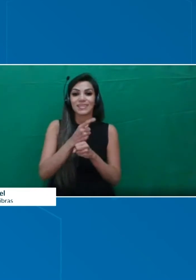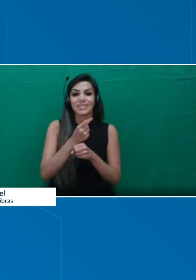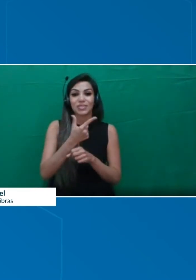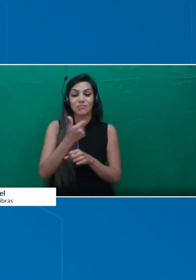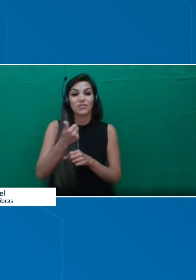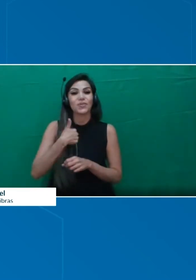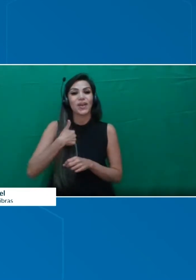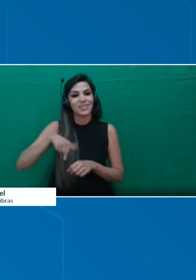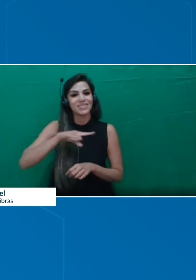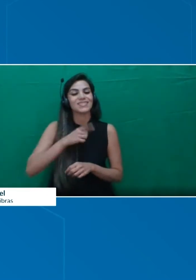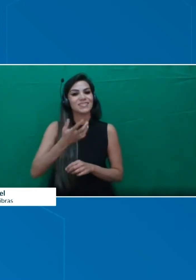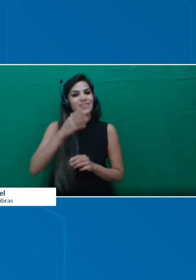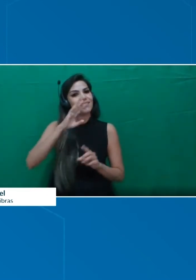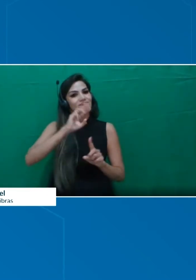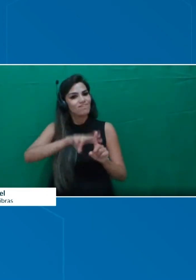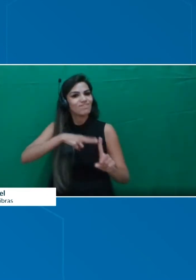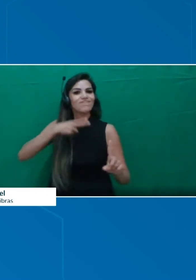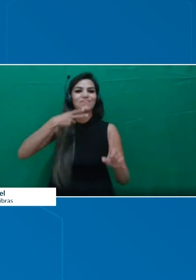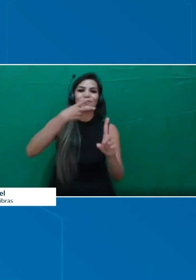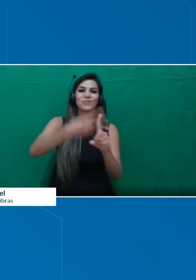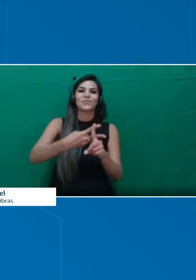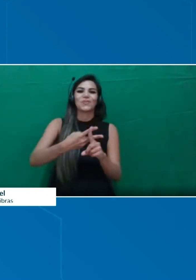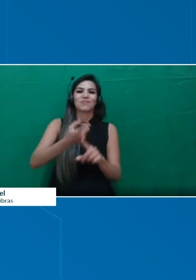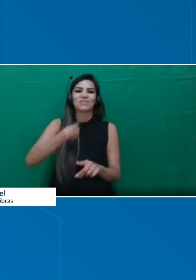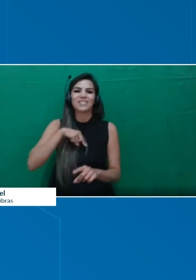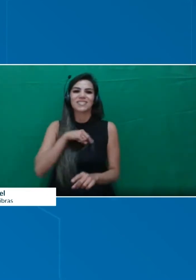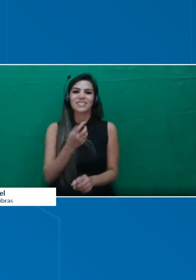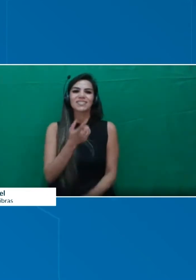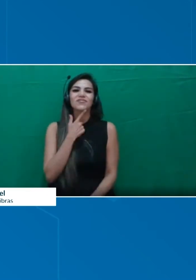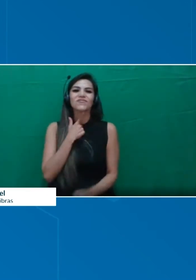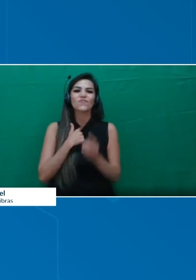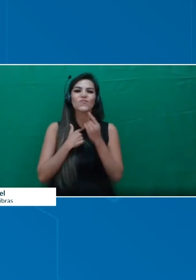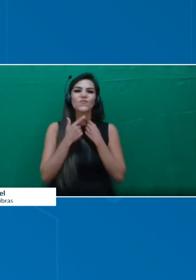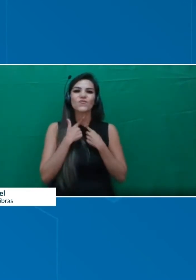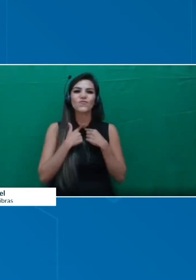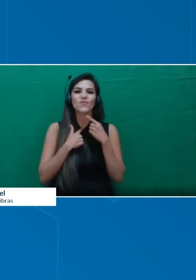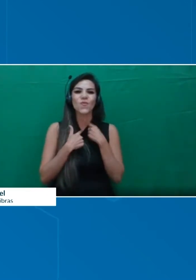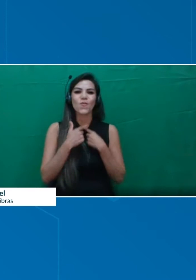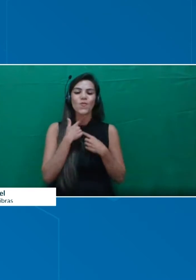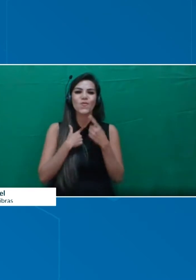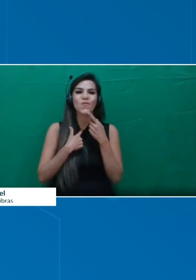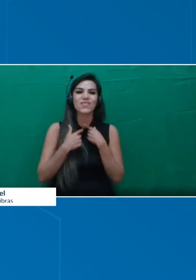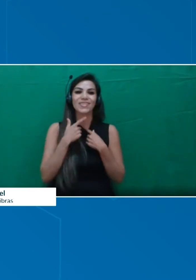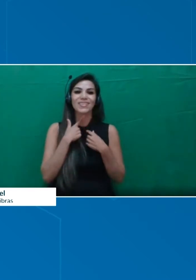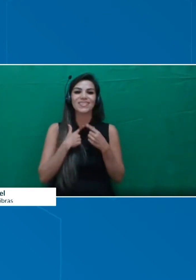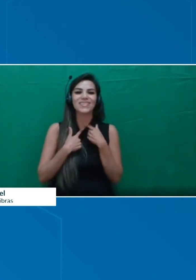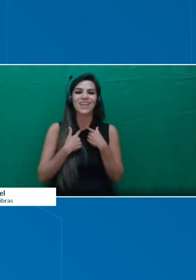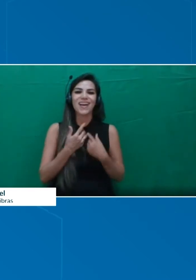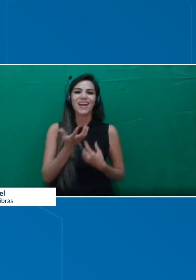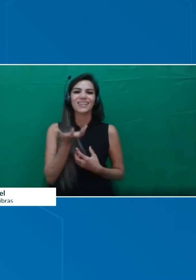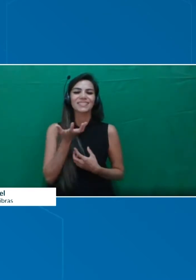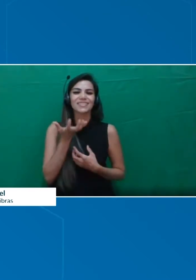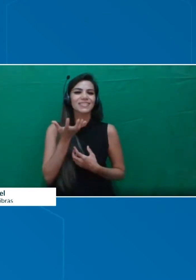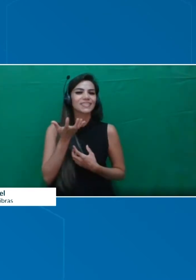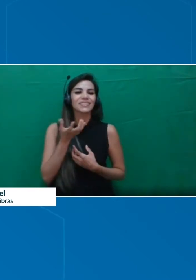porque a gente é bastante ambicioso, e parece que aprendemos a fazer, então a nossa expectativa